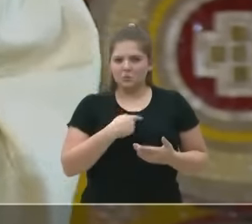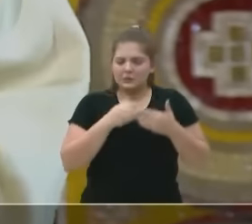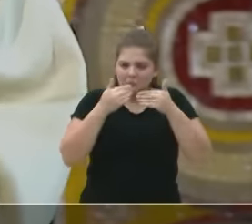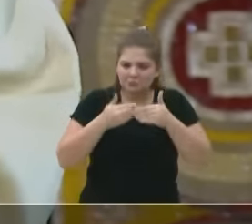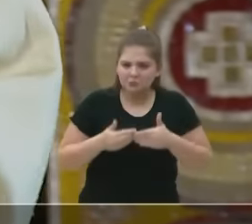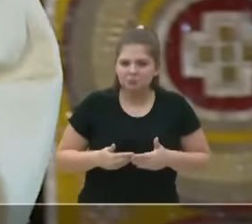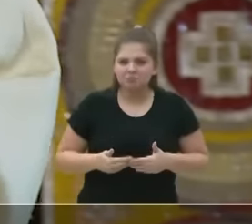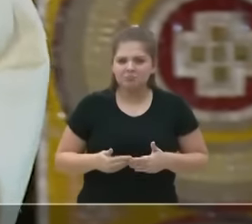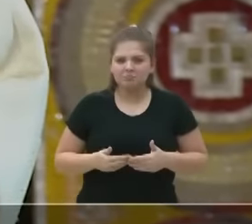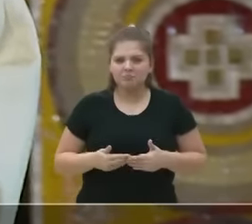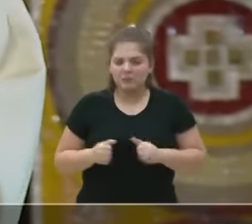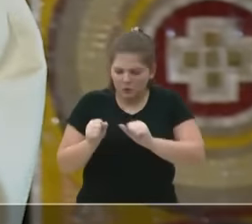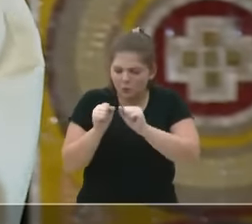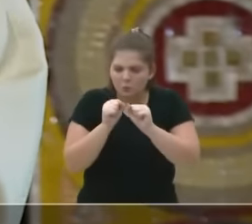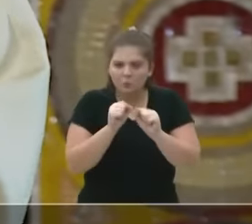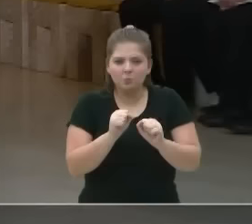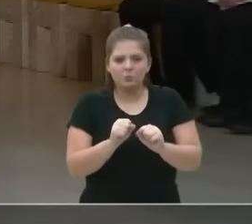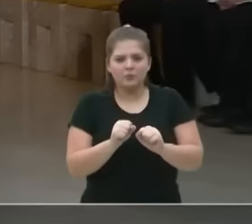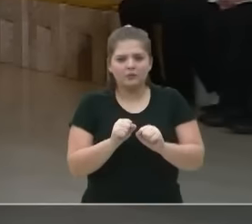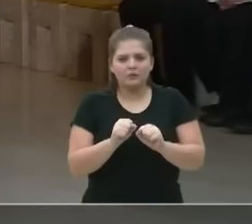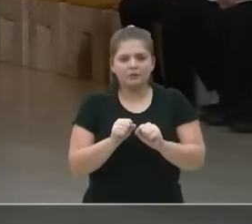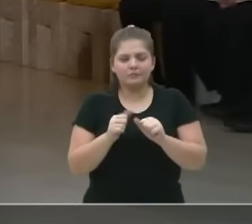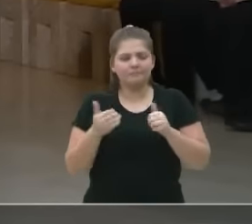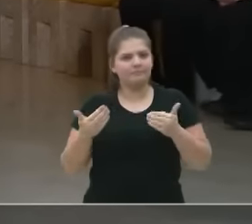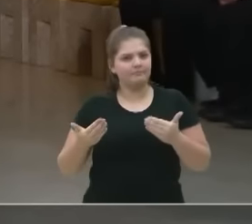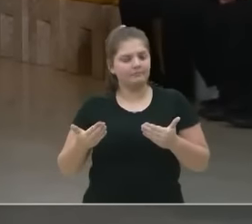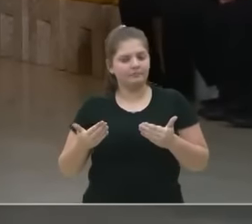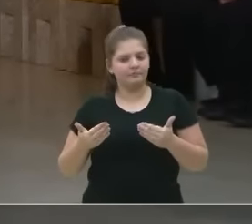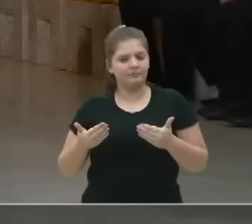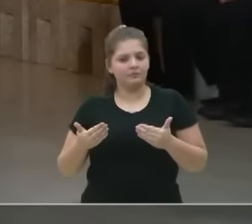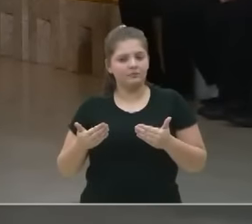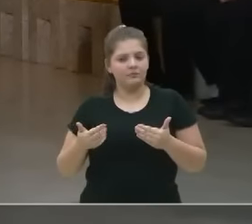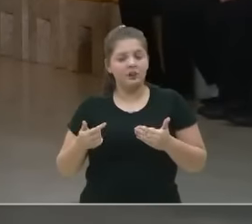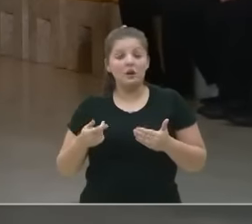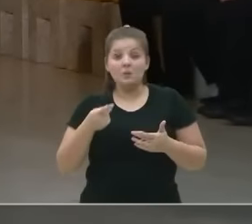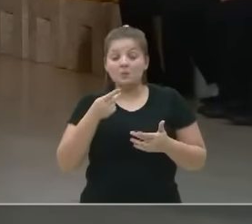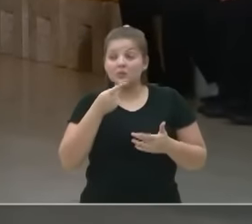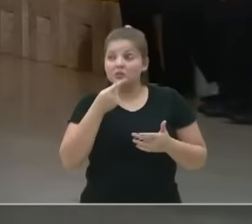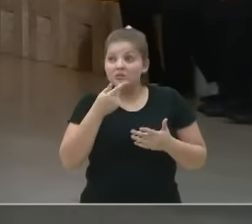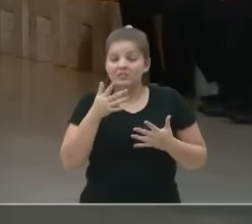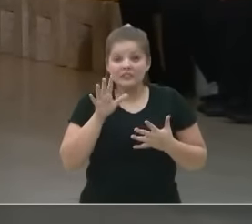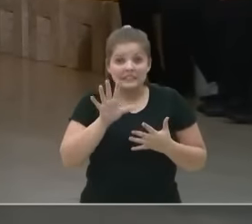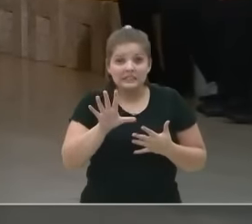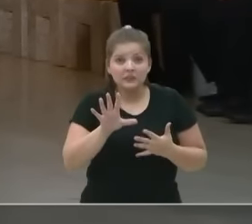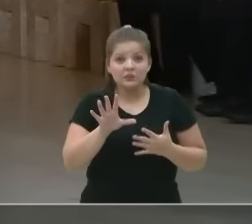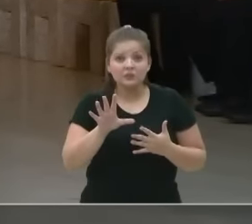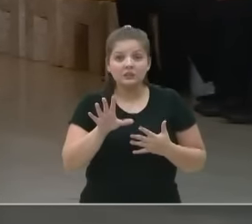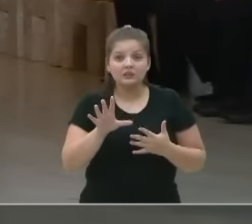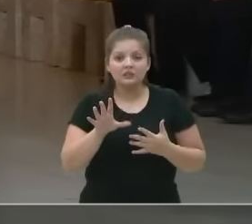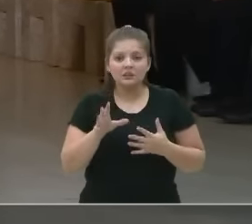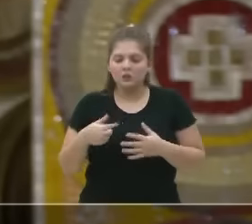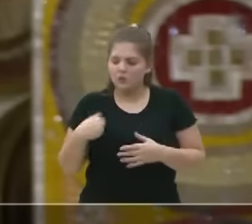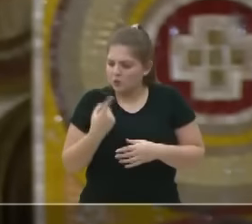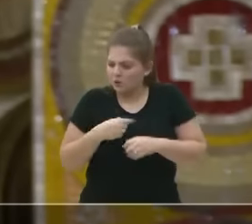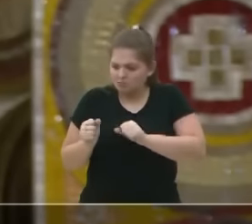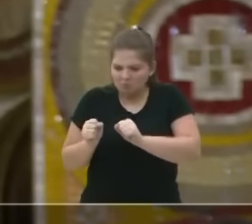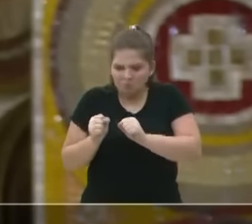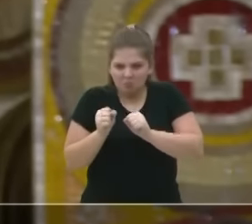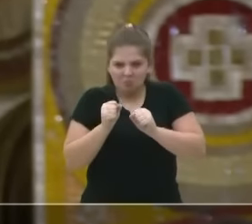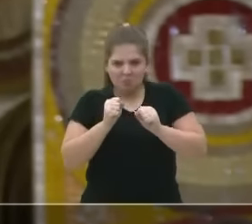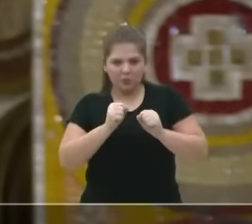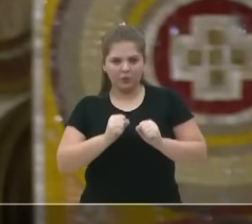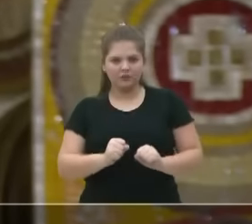nos empoderando? Olha, eu vou usar essa palavra que posso ser mal entendido. Nos